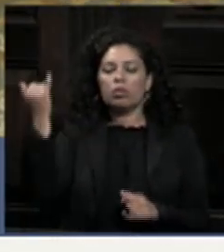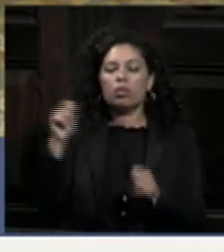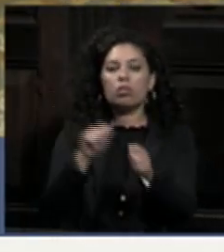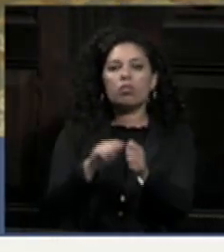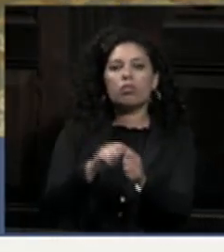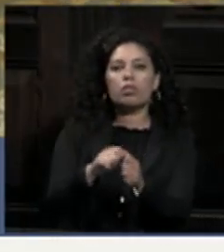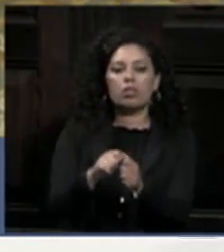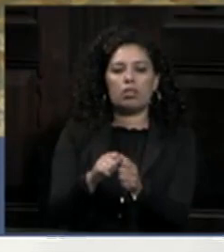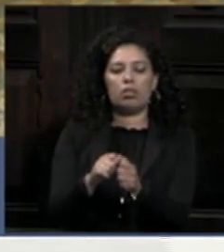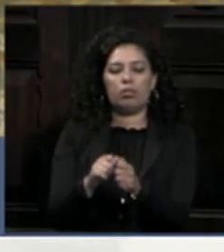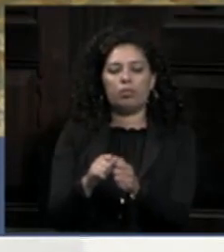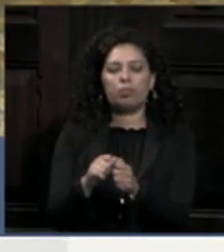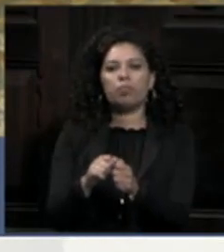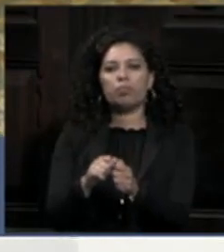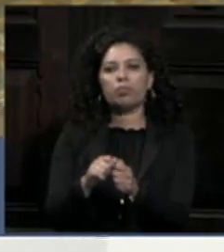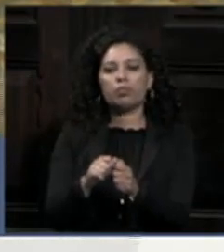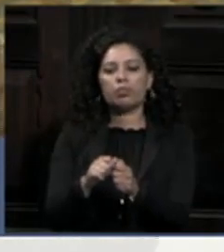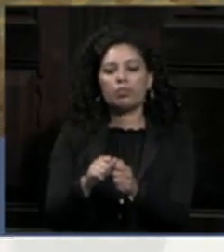que